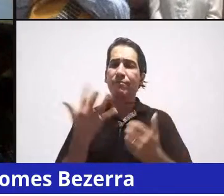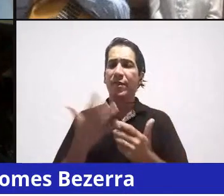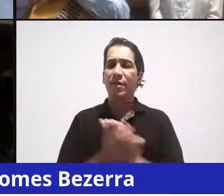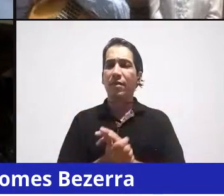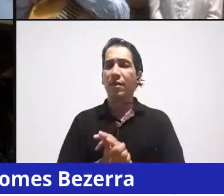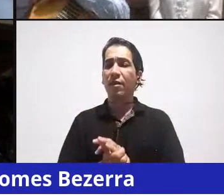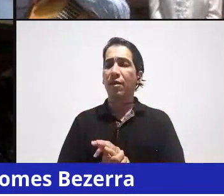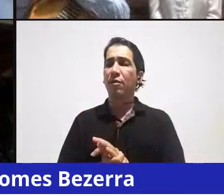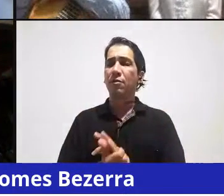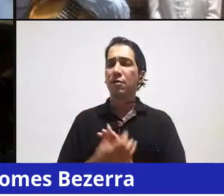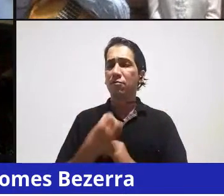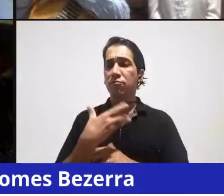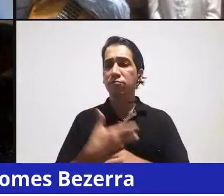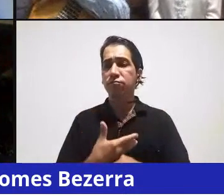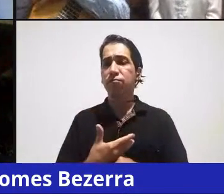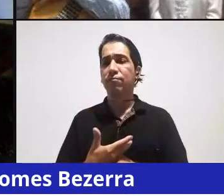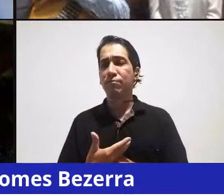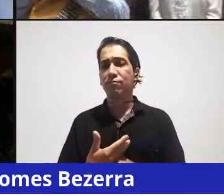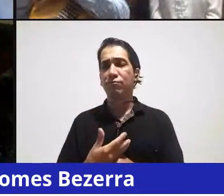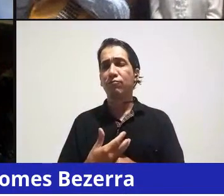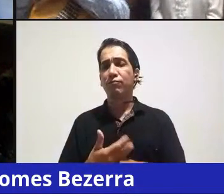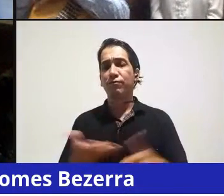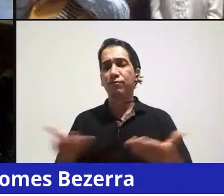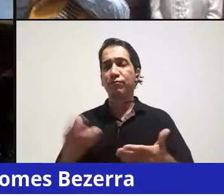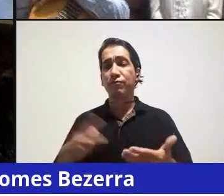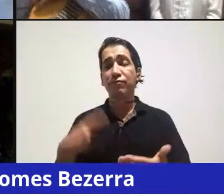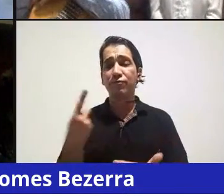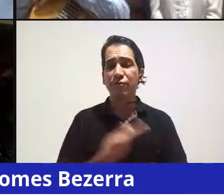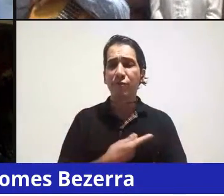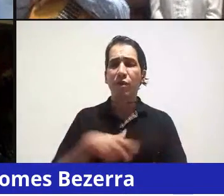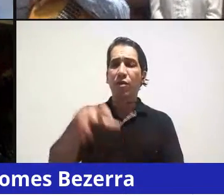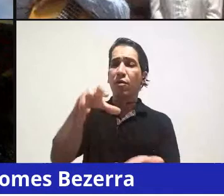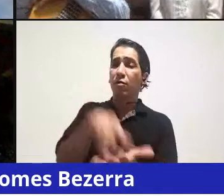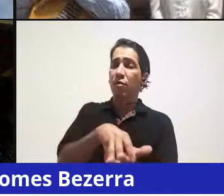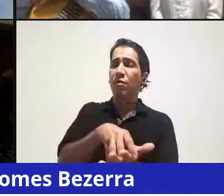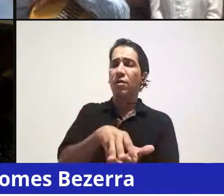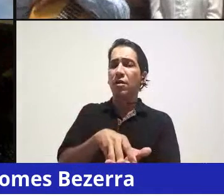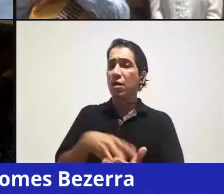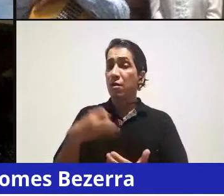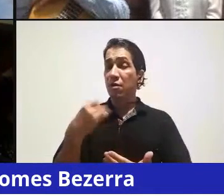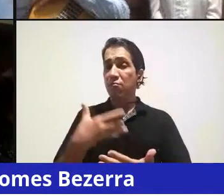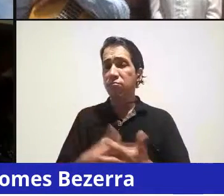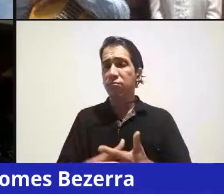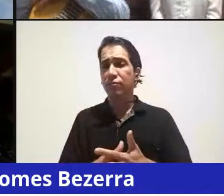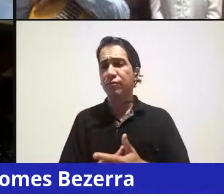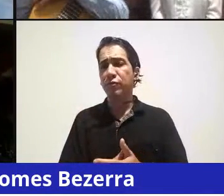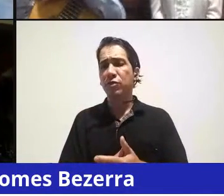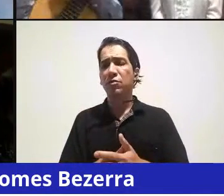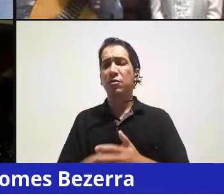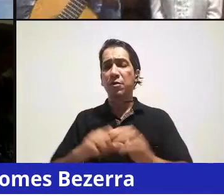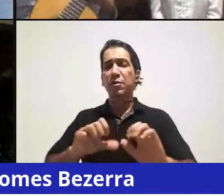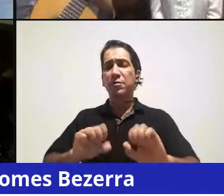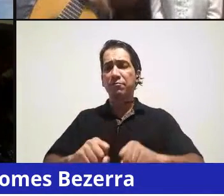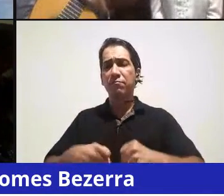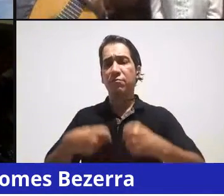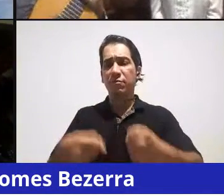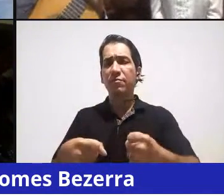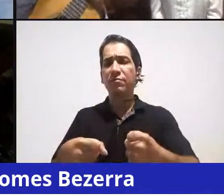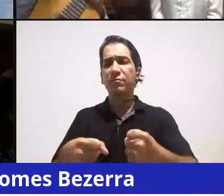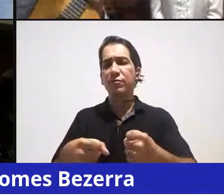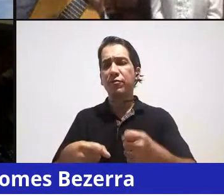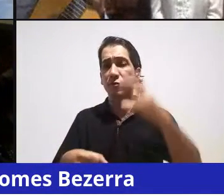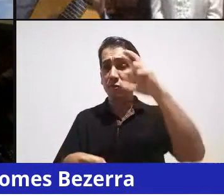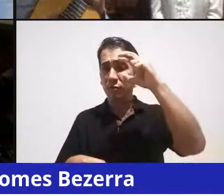no campus. Então, o esforço, né, que o senhor faz hoje, materializado e simbolizado nessa presença